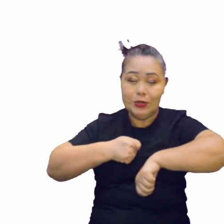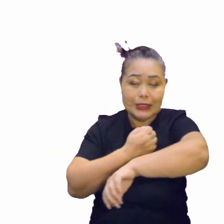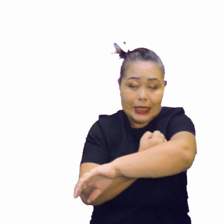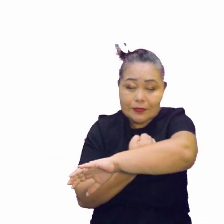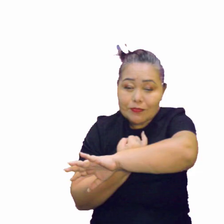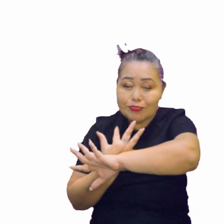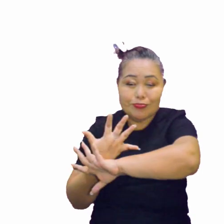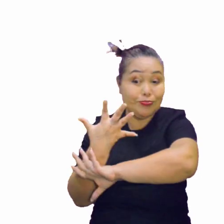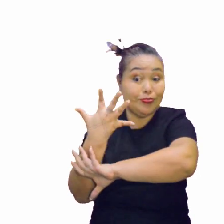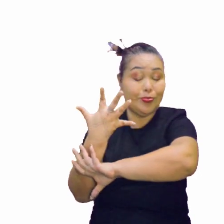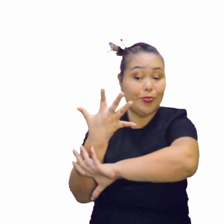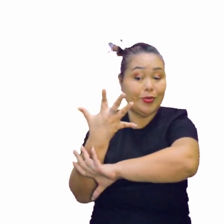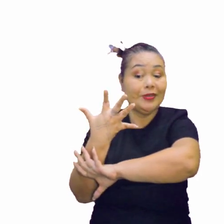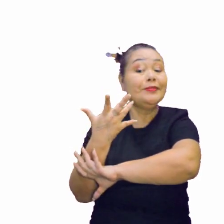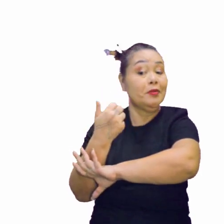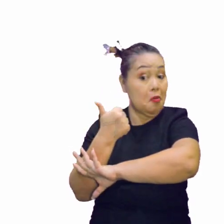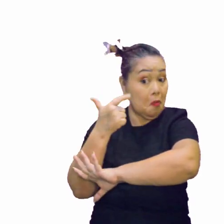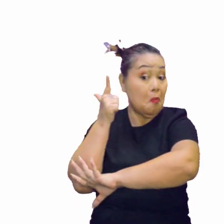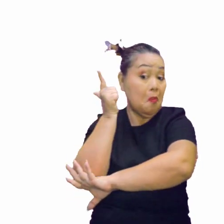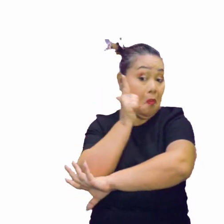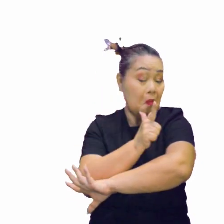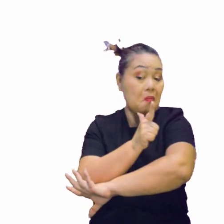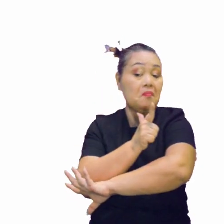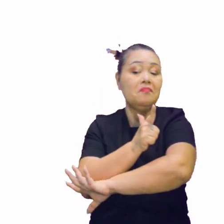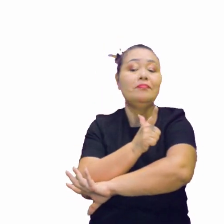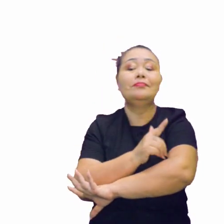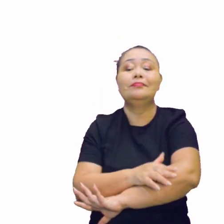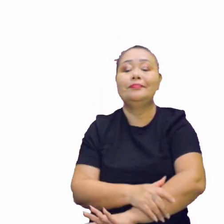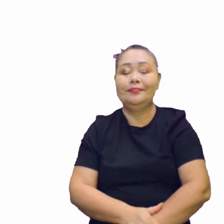Ela tem uma certa suscetibilidade.